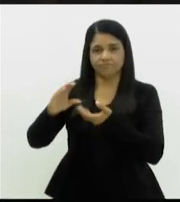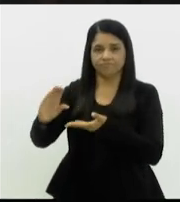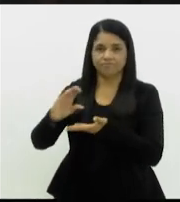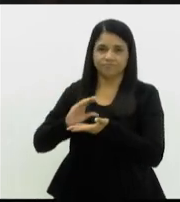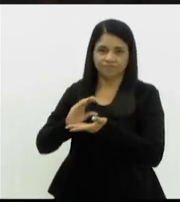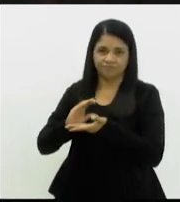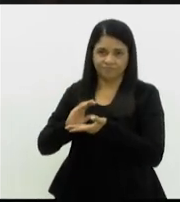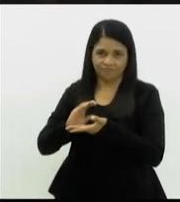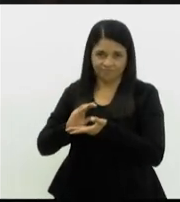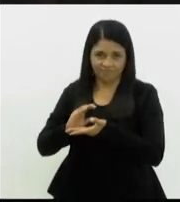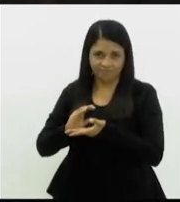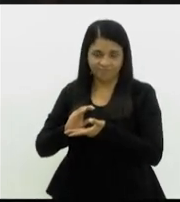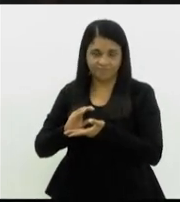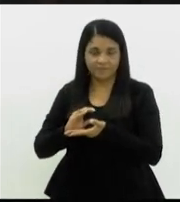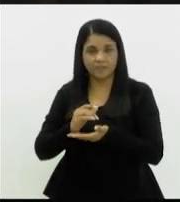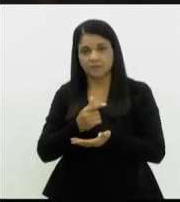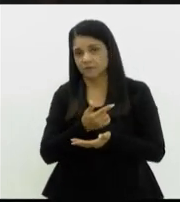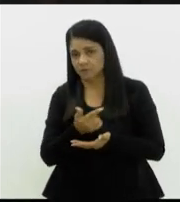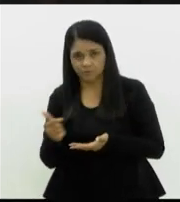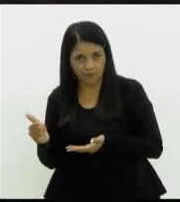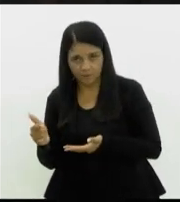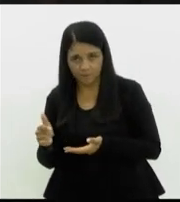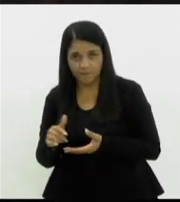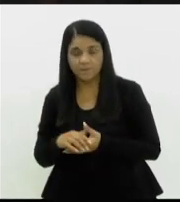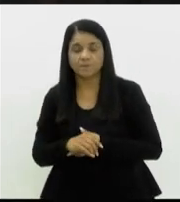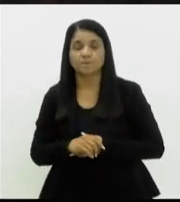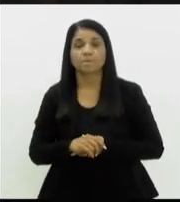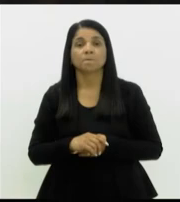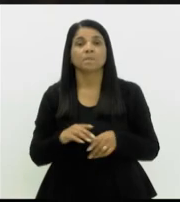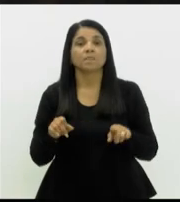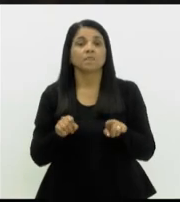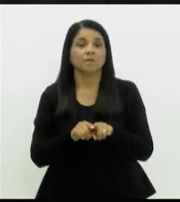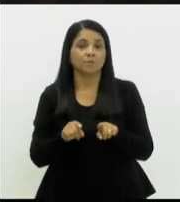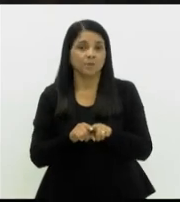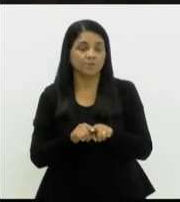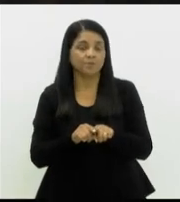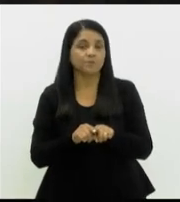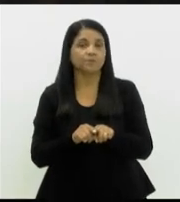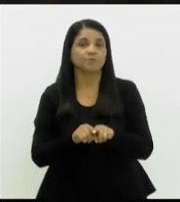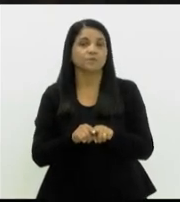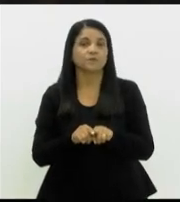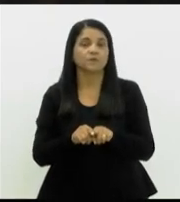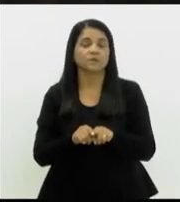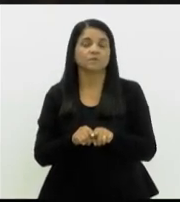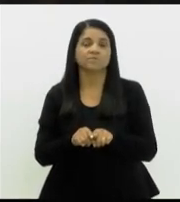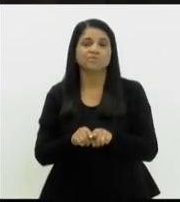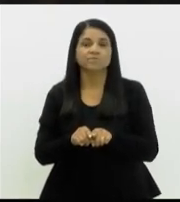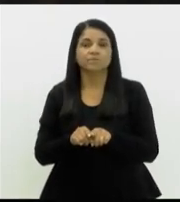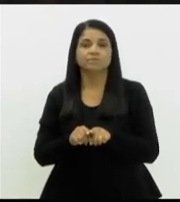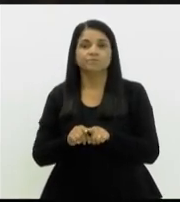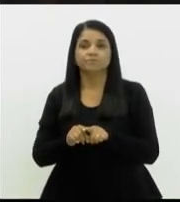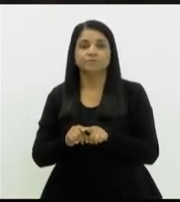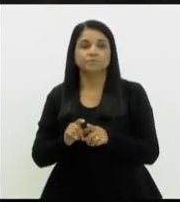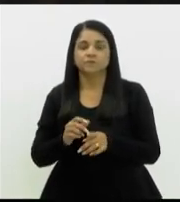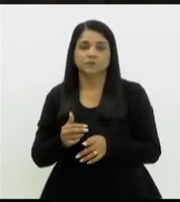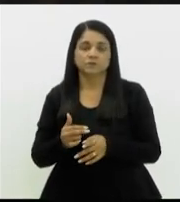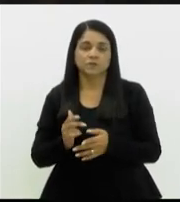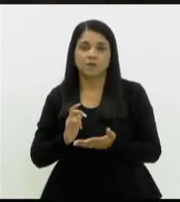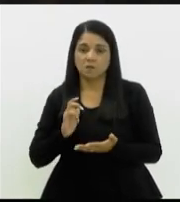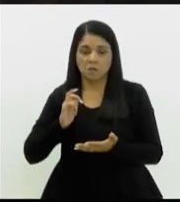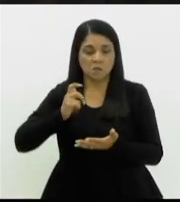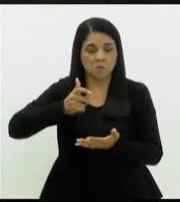Não terão mais nada a restituir. Assim como serão dispensados de pagamento do